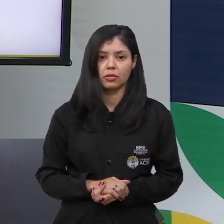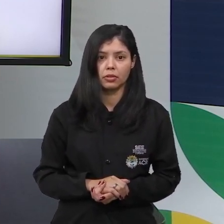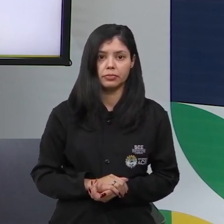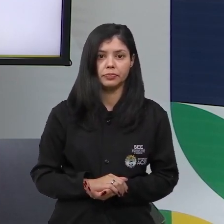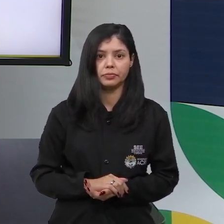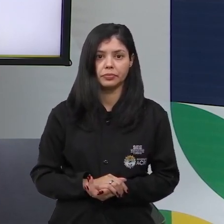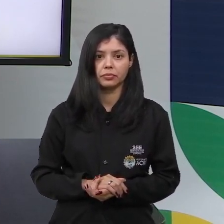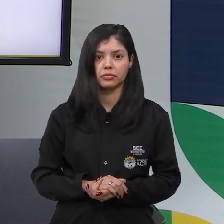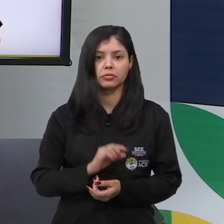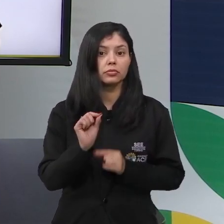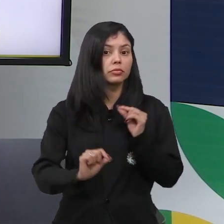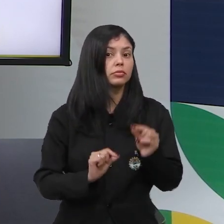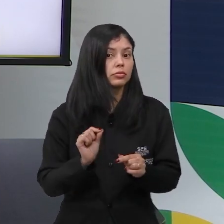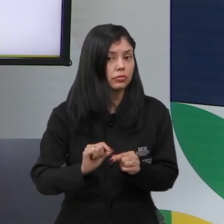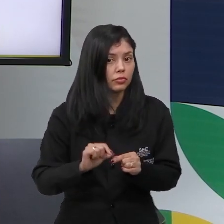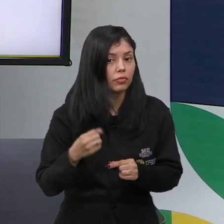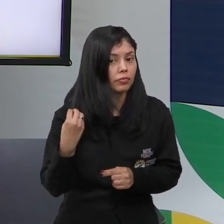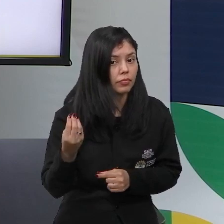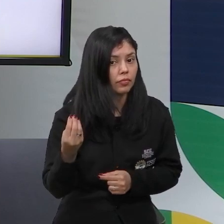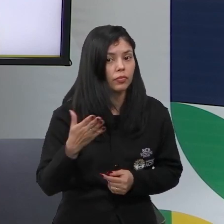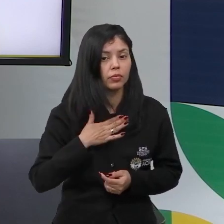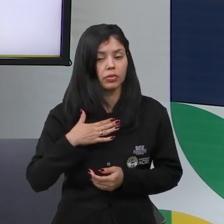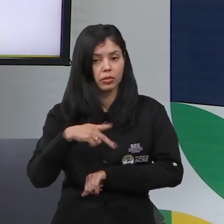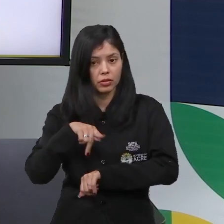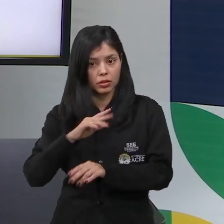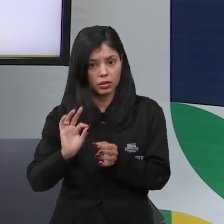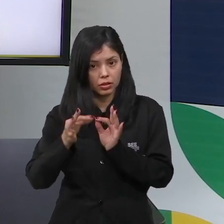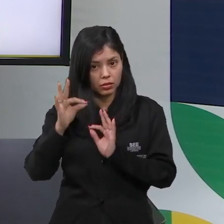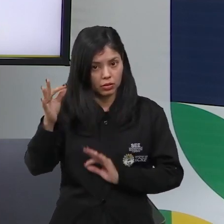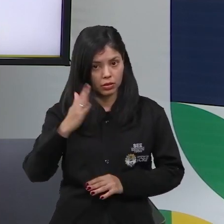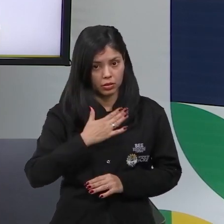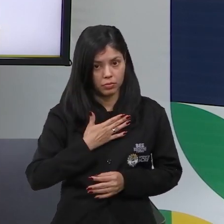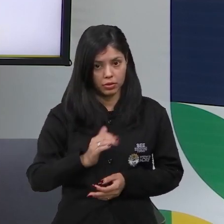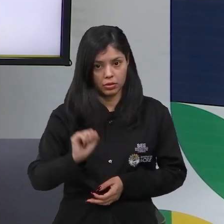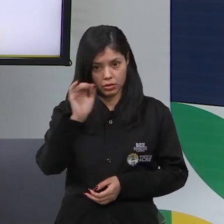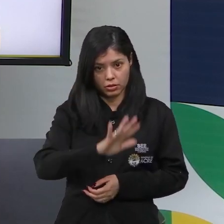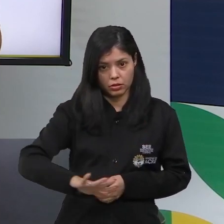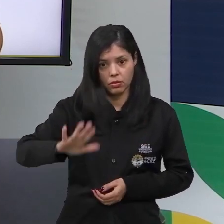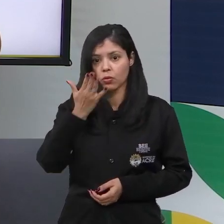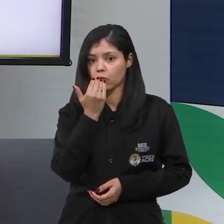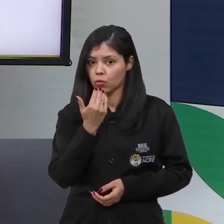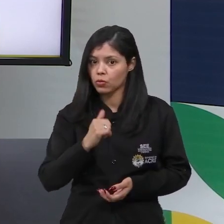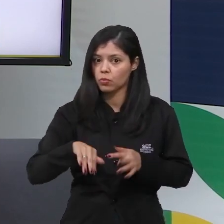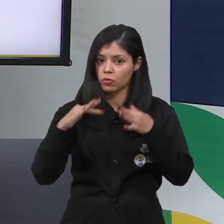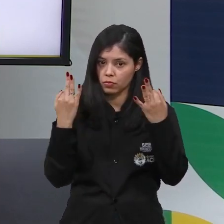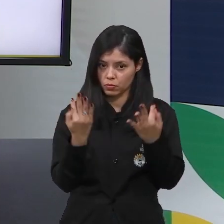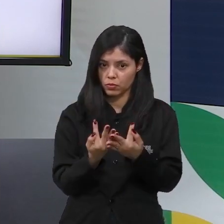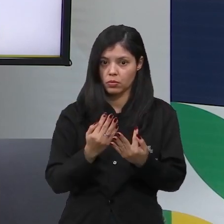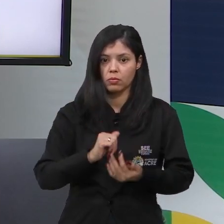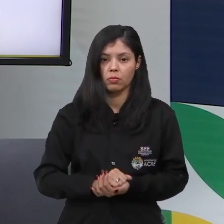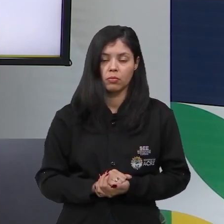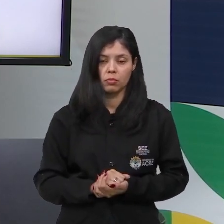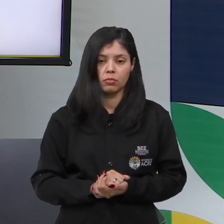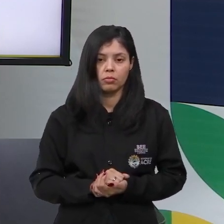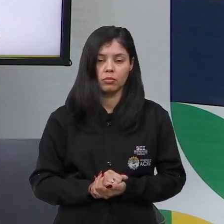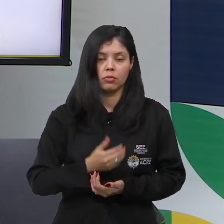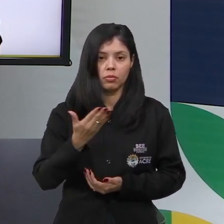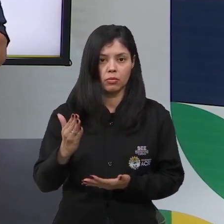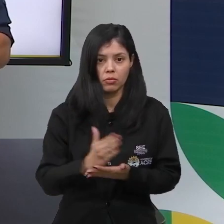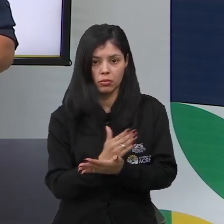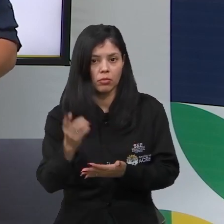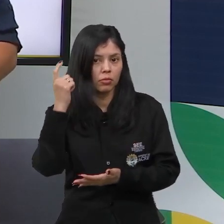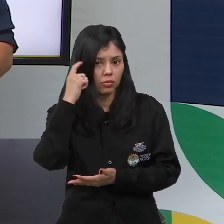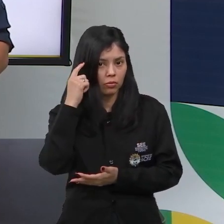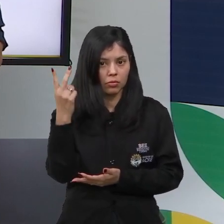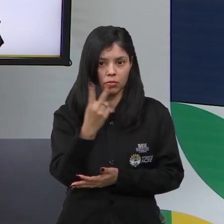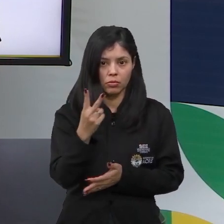subdesenvolvido. O que eu vou fazer lá, longe do meu país, longe da minha pátria, da minha nação, da minha culinária, da minha família? Então é algo que você